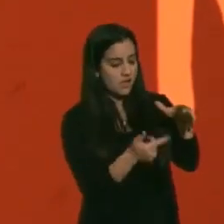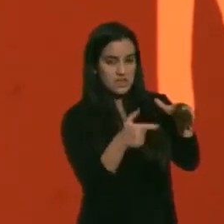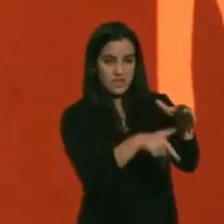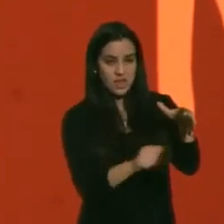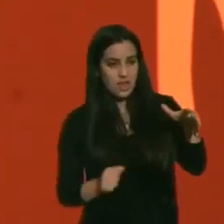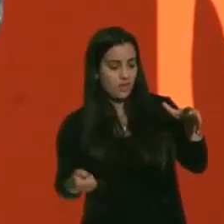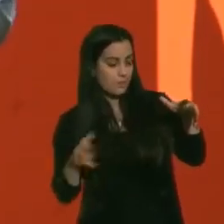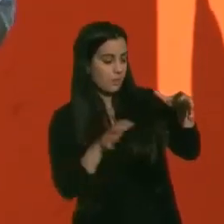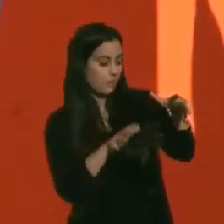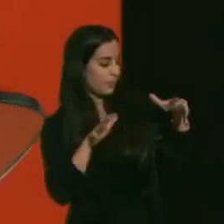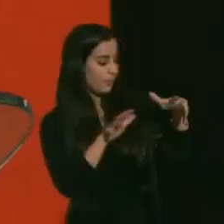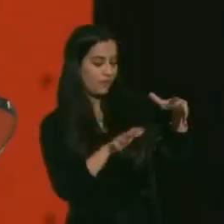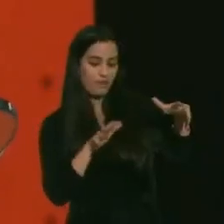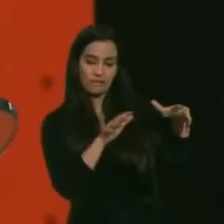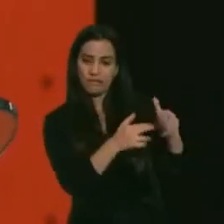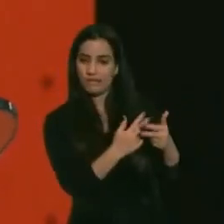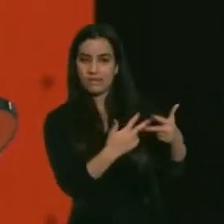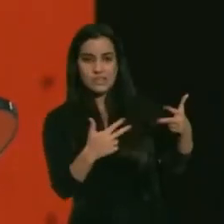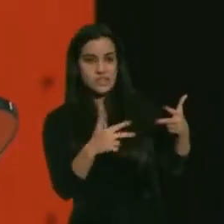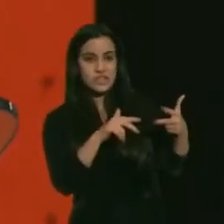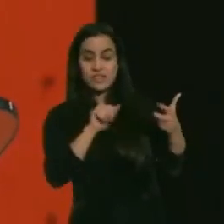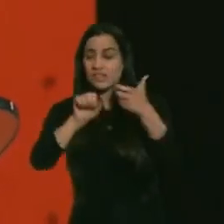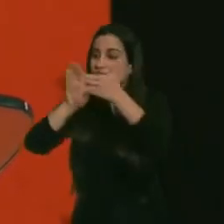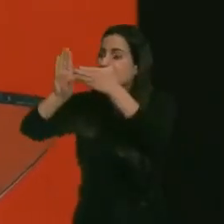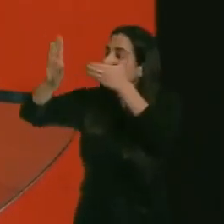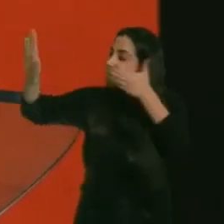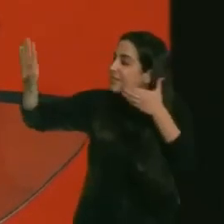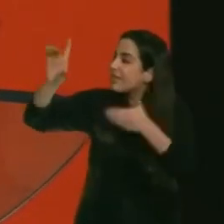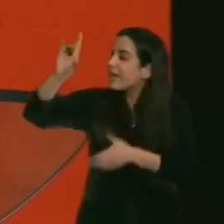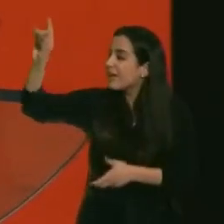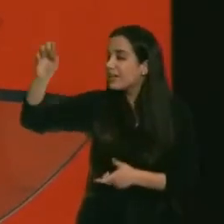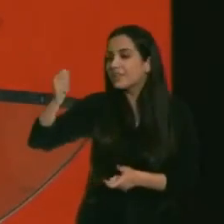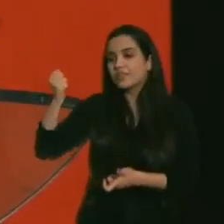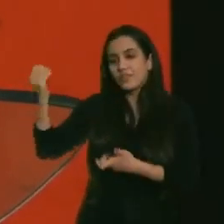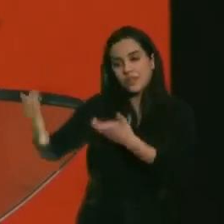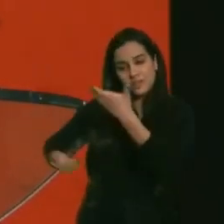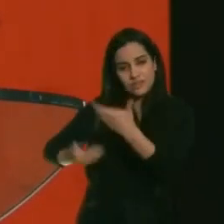alimentando coisas que nos afastam da comida boa.